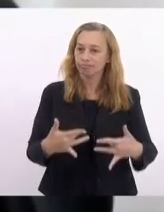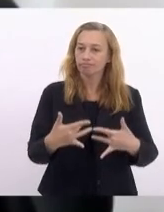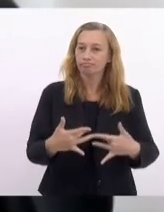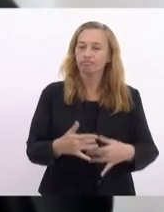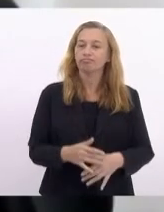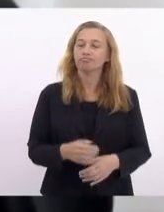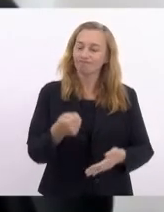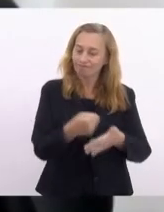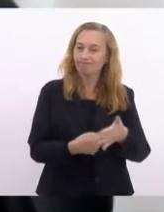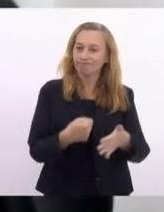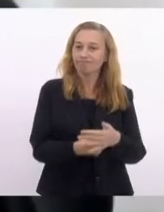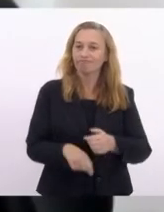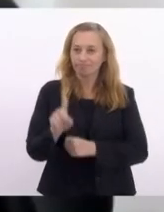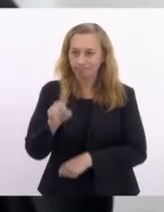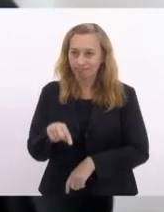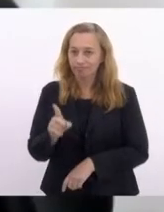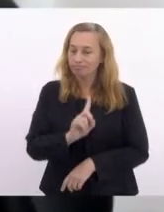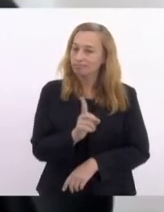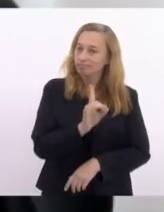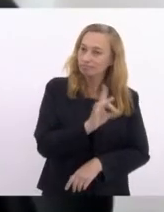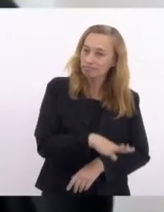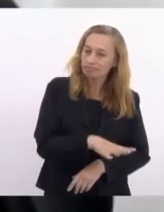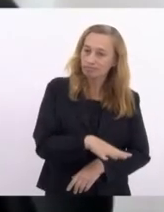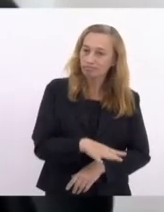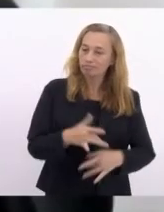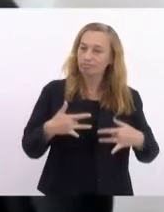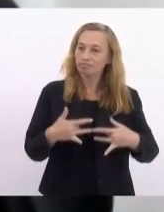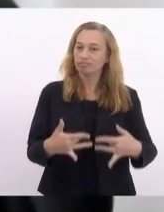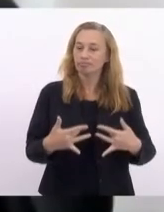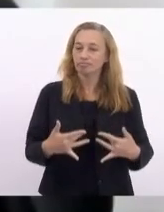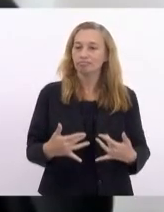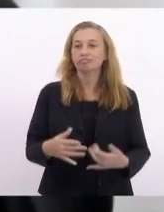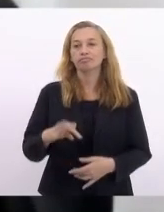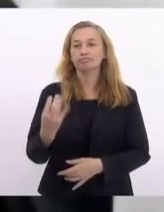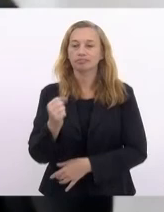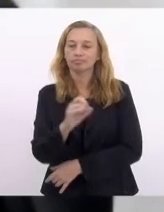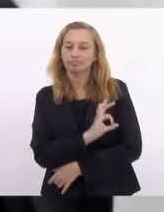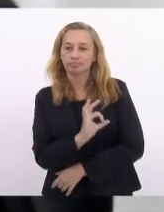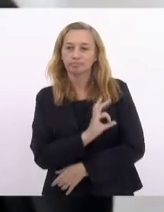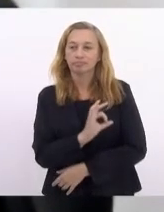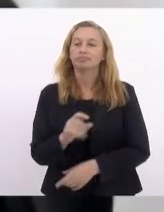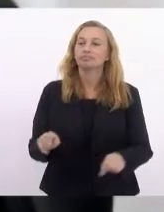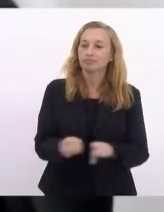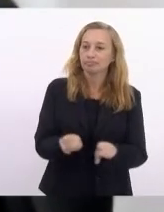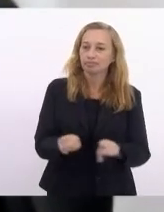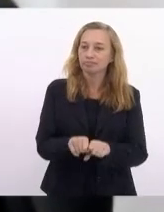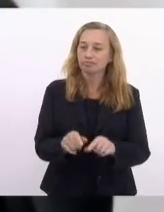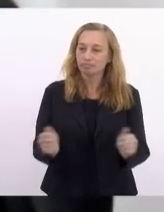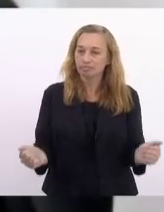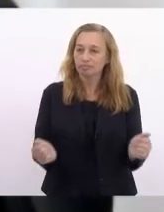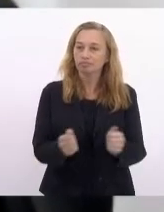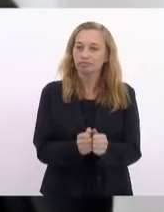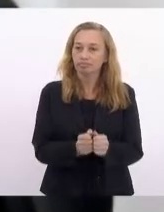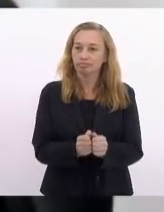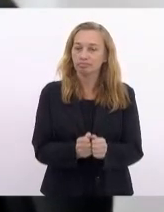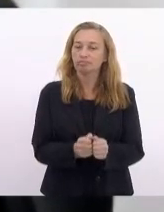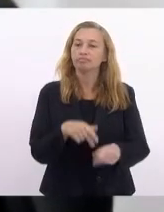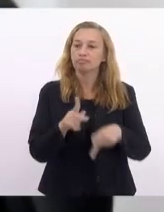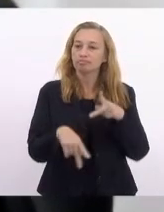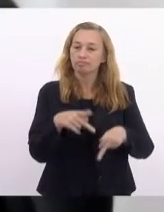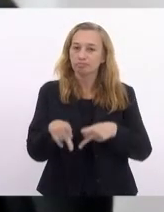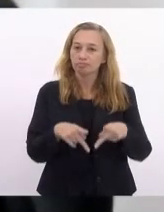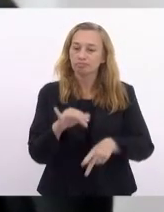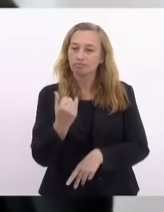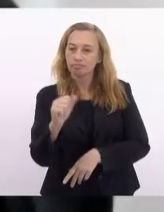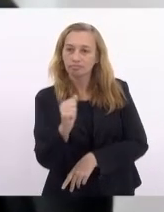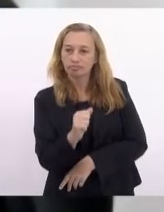solidariedade, a nossa luta, né? Não só somos solidárias, né, deputada Marta Rocha, estamos também nas trincheiras para que a população da